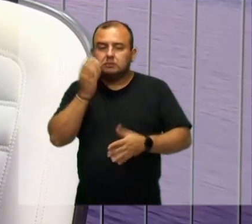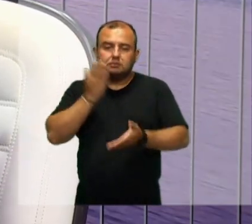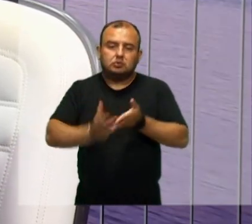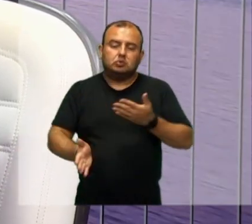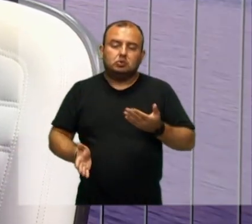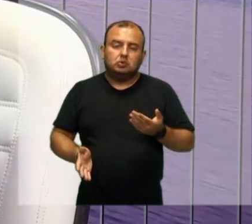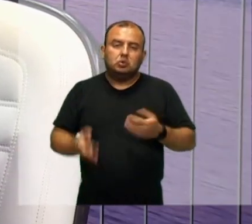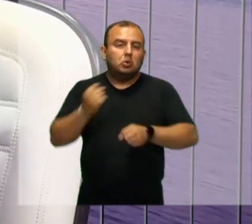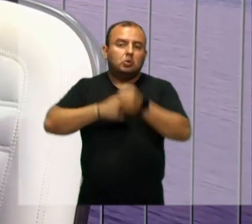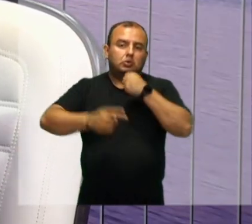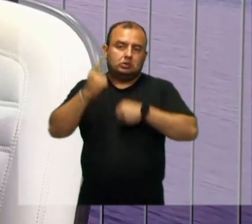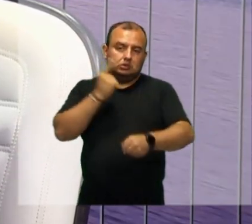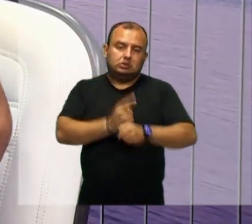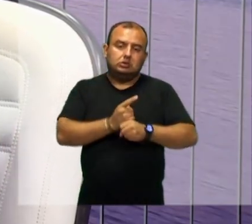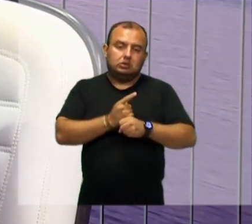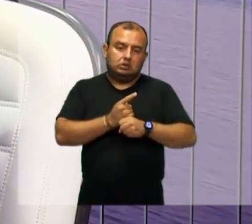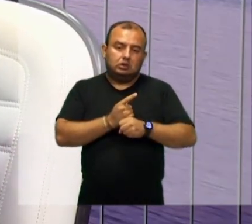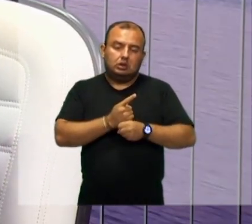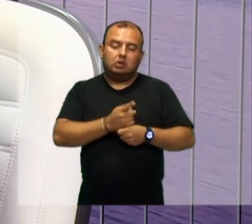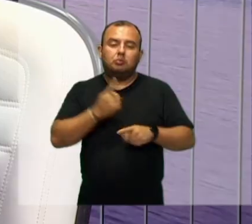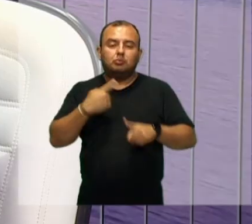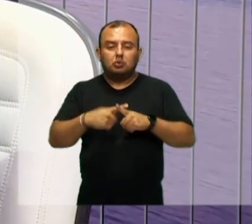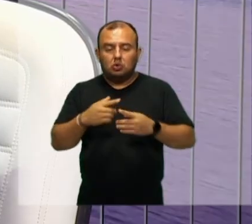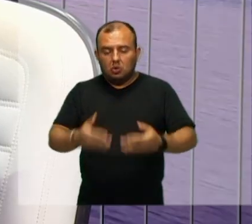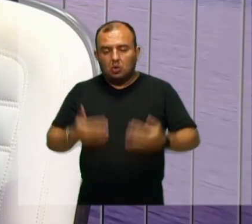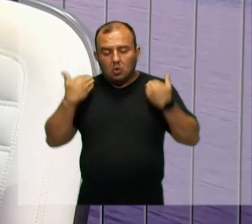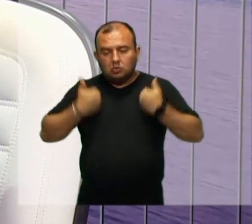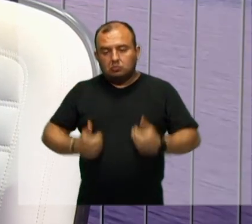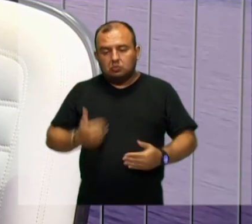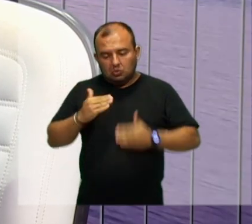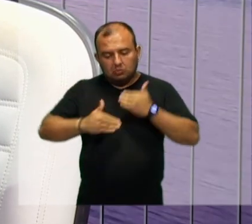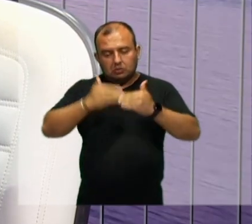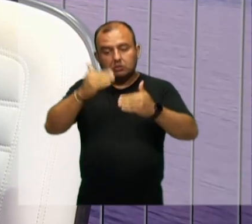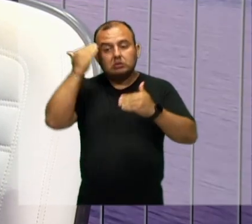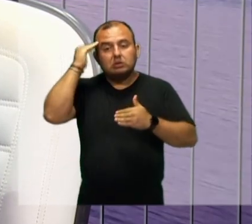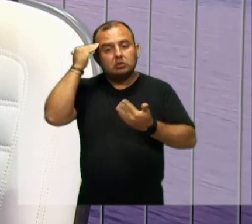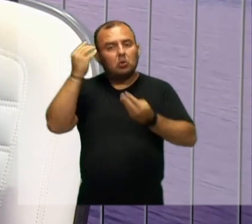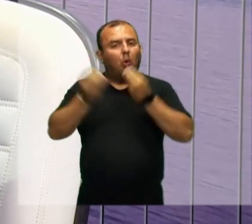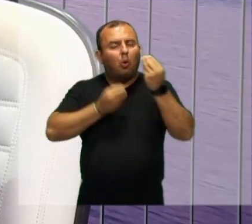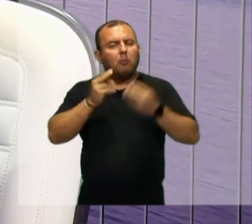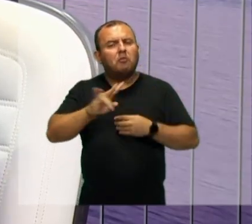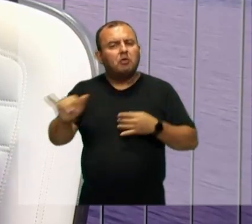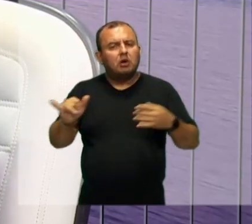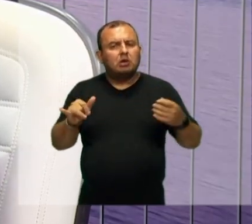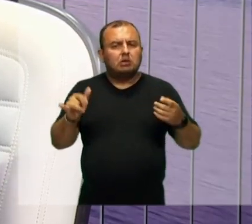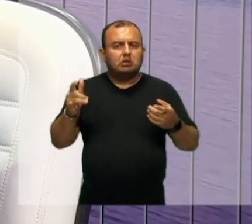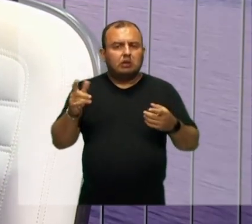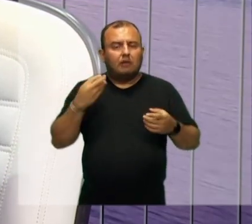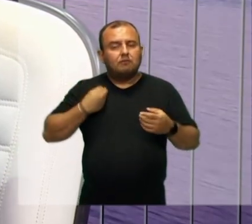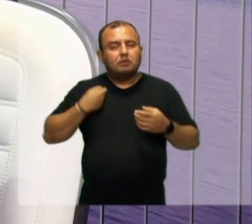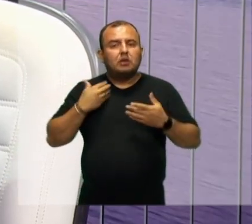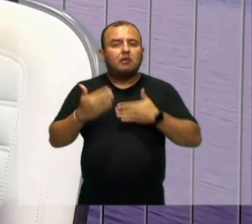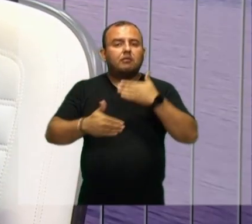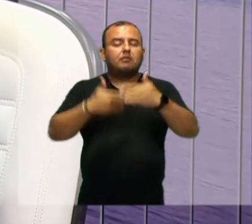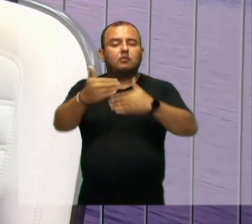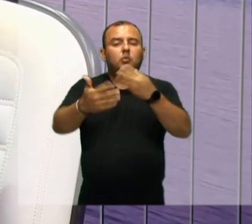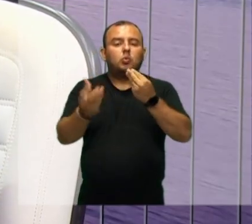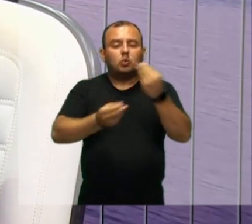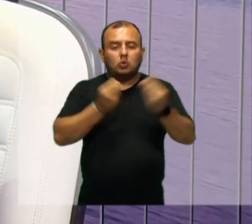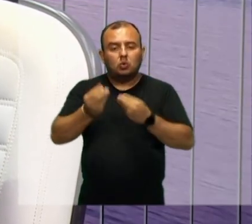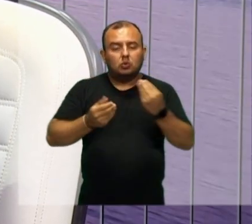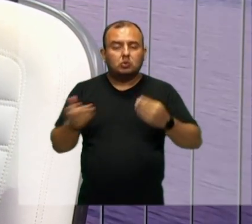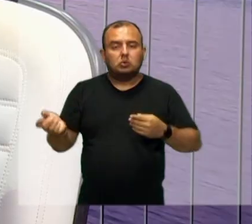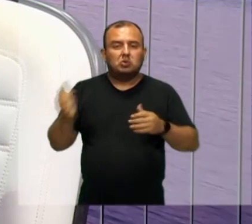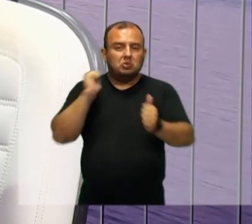a perna 1 ano atrás, o corpo ainda está num processo de se entender como é que vai conduzir a vida dali para diante e já entrar